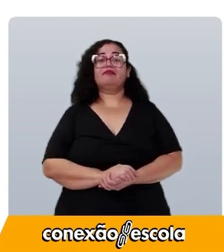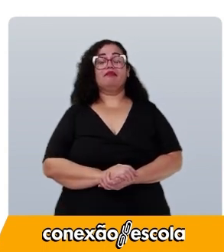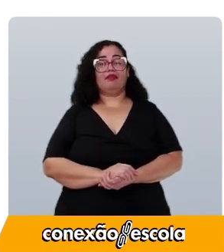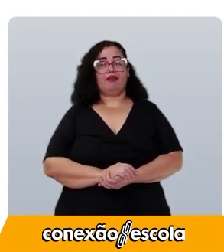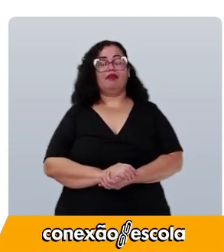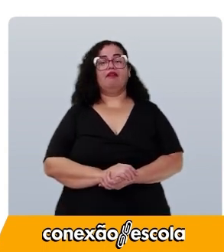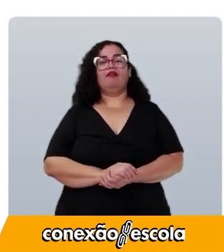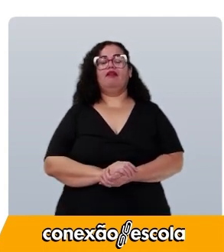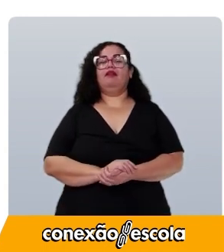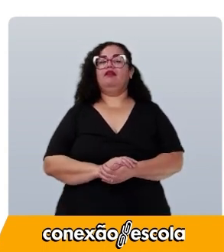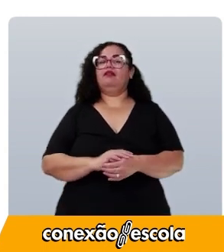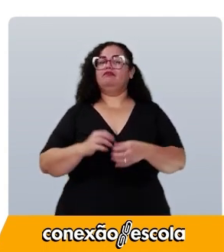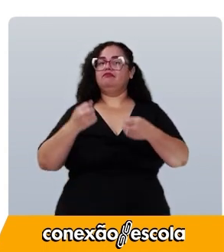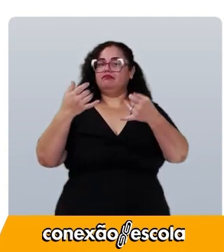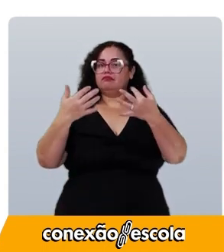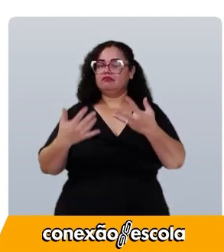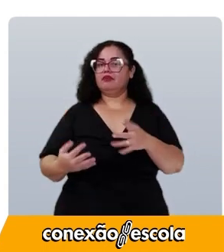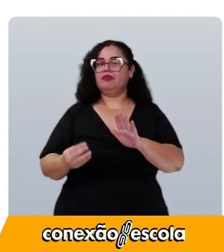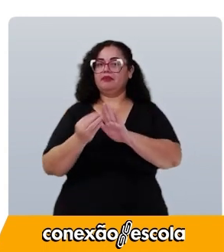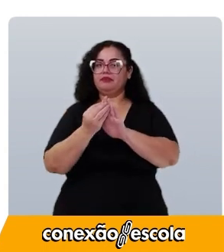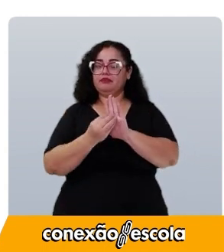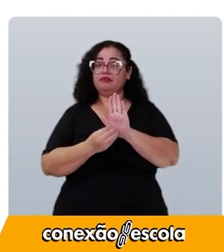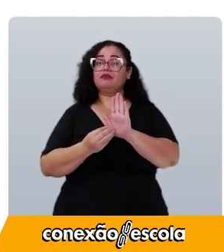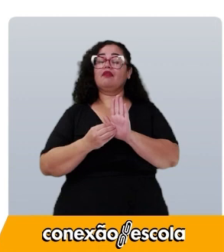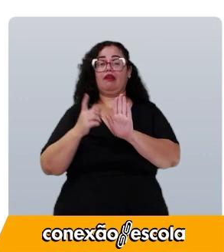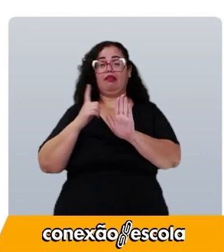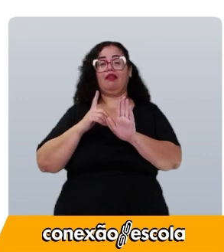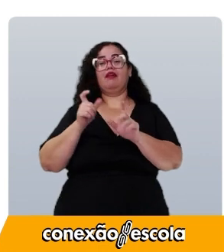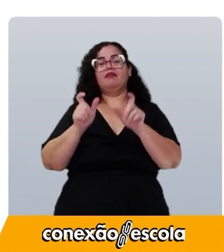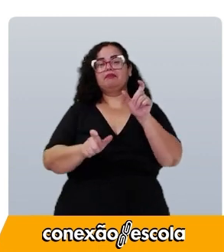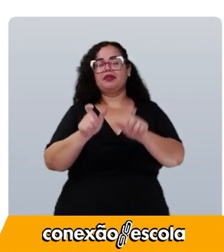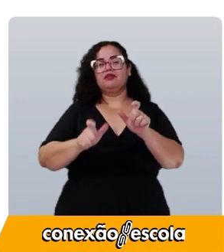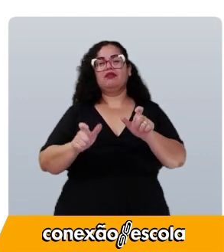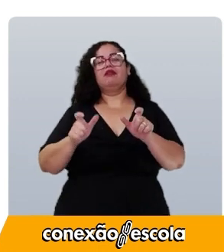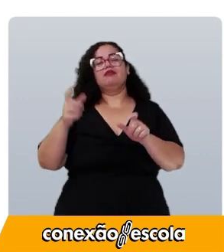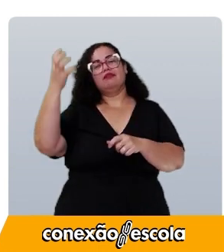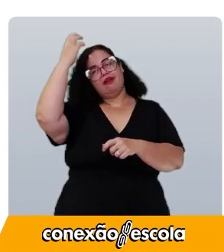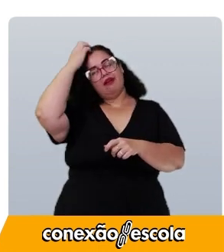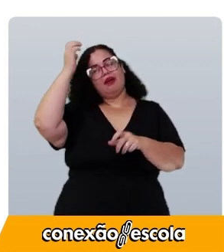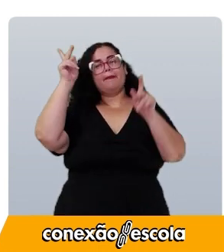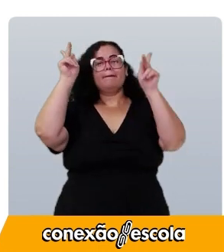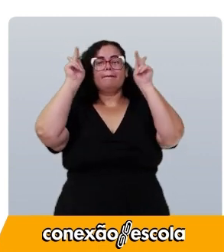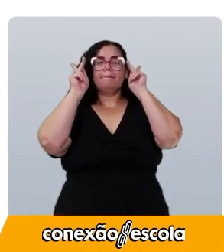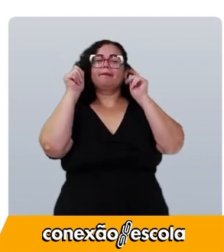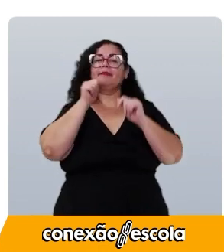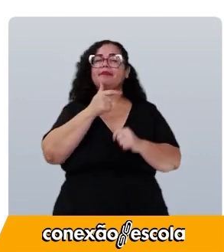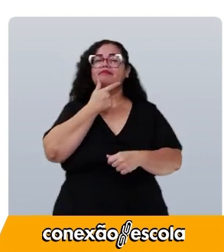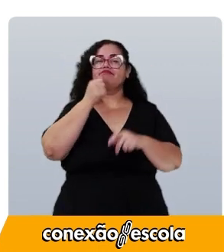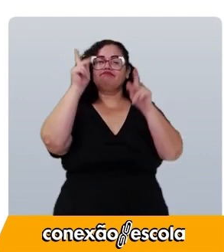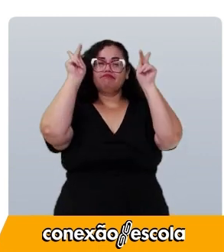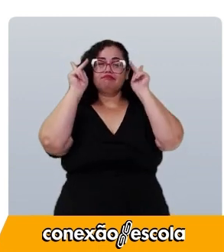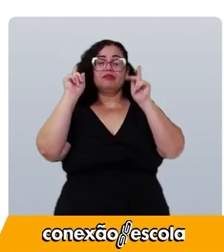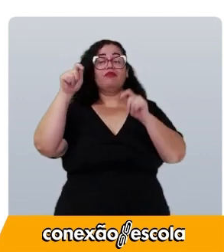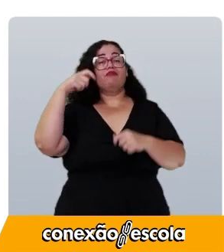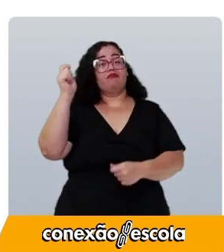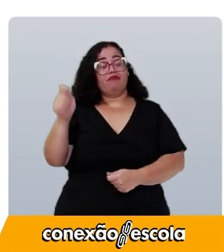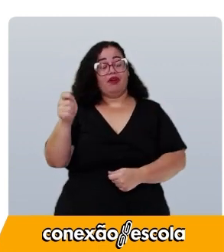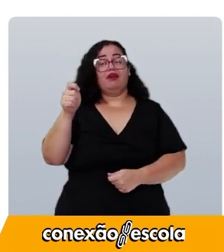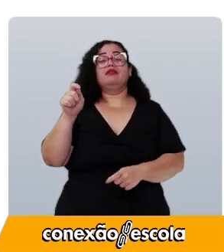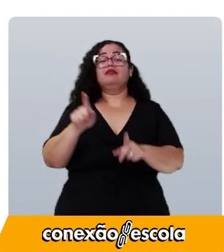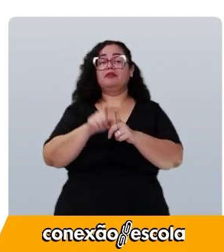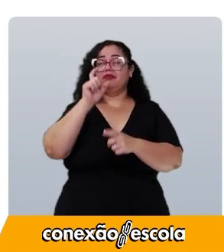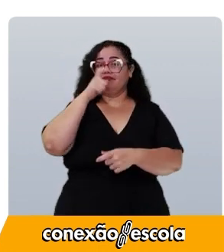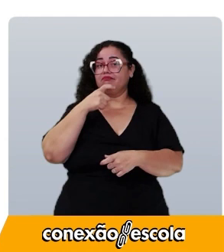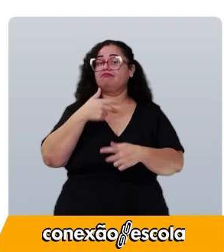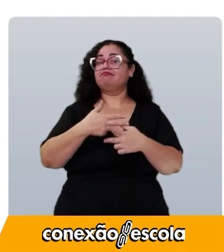Em sua composição, há personagens que representam a realeza, como princesas, príncipes, fadas e também feiticeiras,